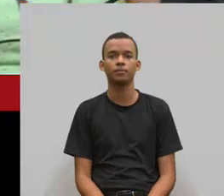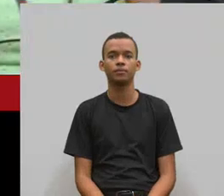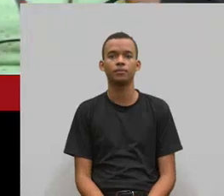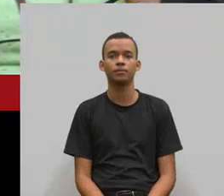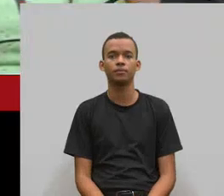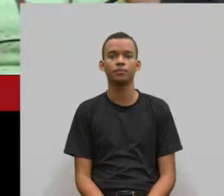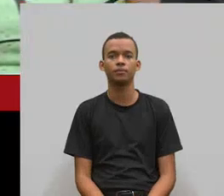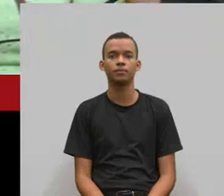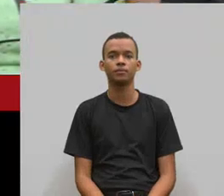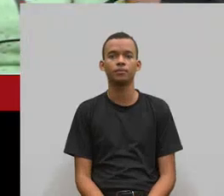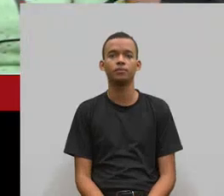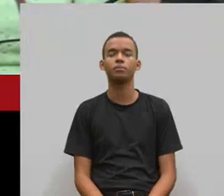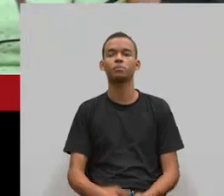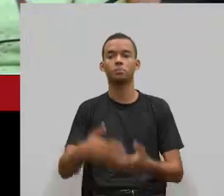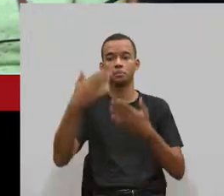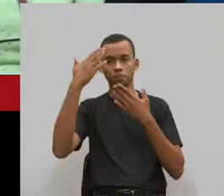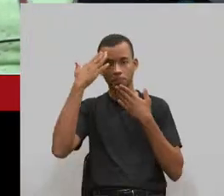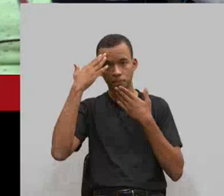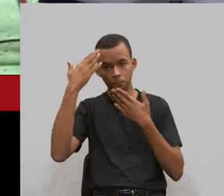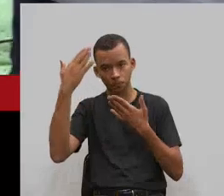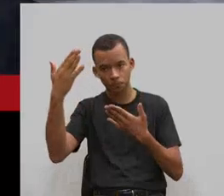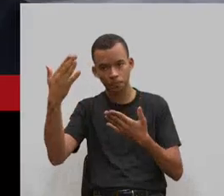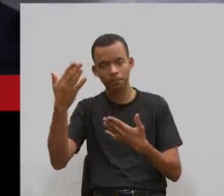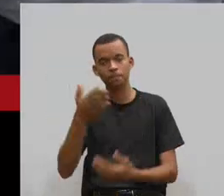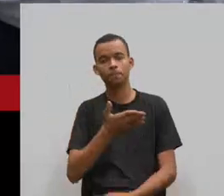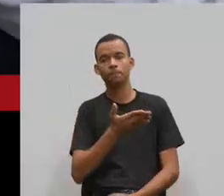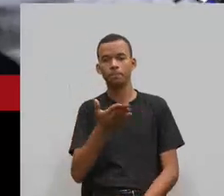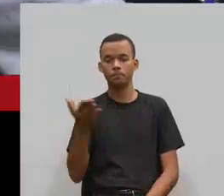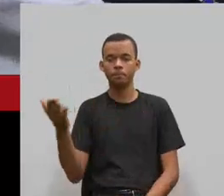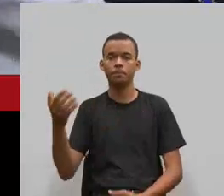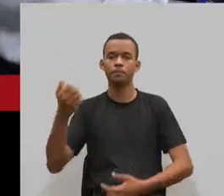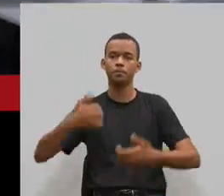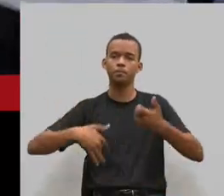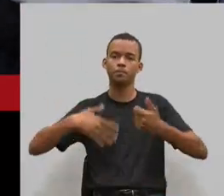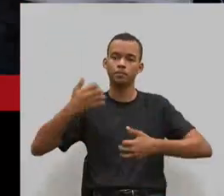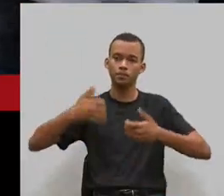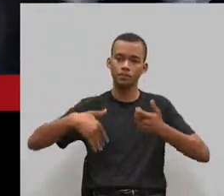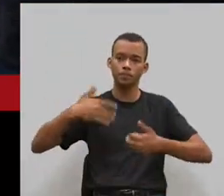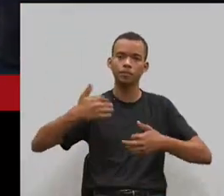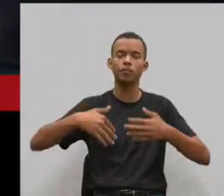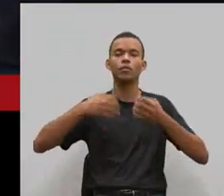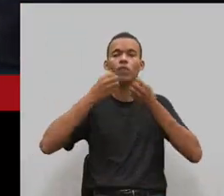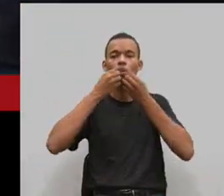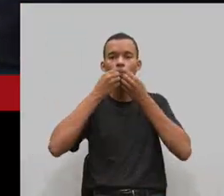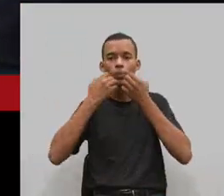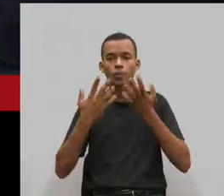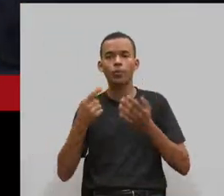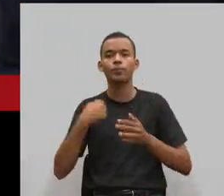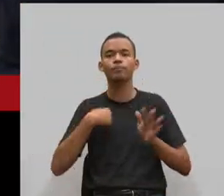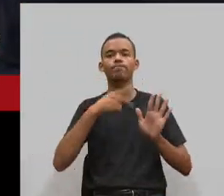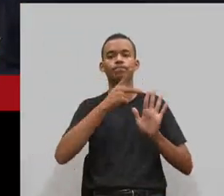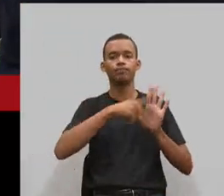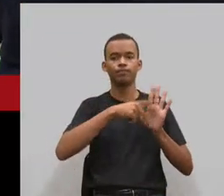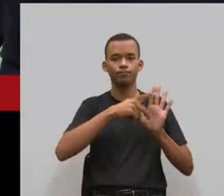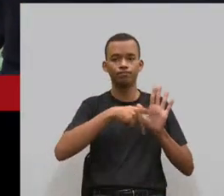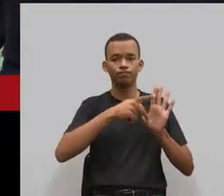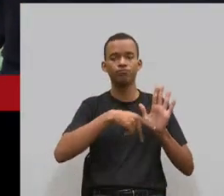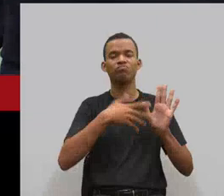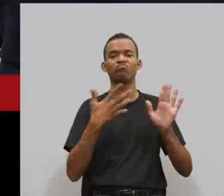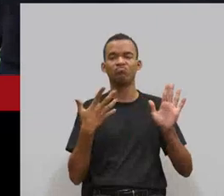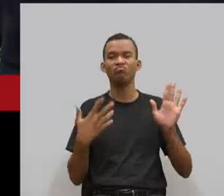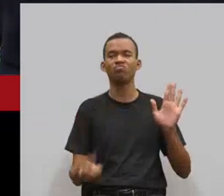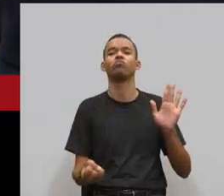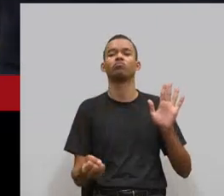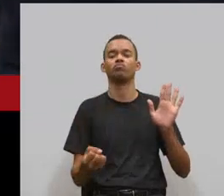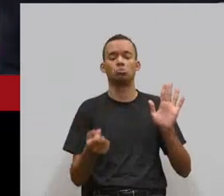pelas palavras foram muito esclarecedores eu acho que esse projeto vai ser aprovado Com certeza antes de passar a palavra